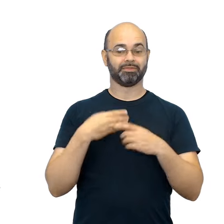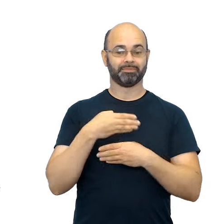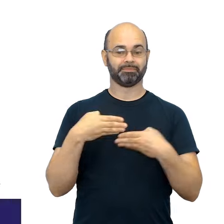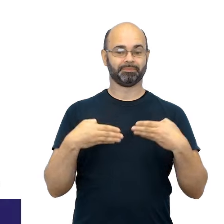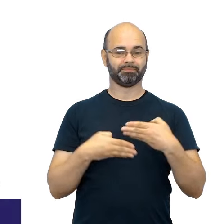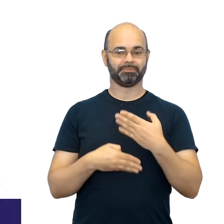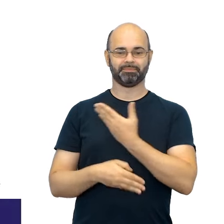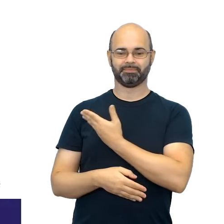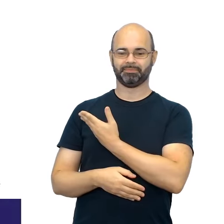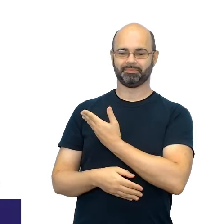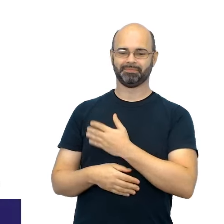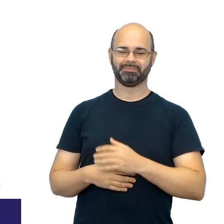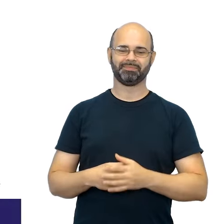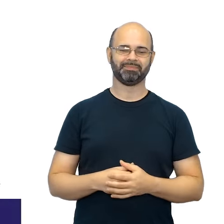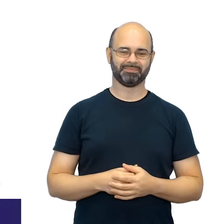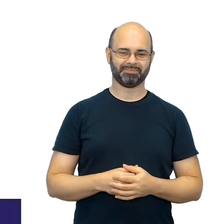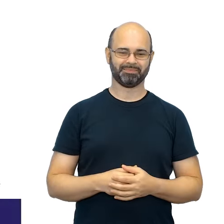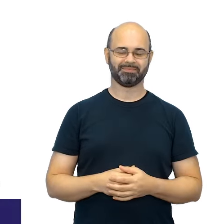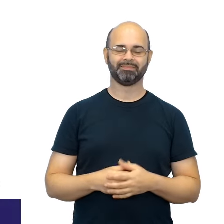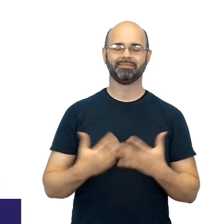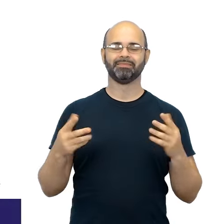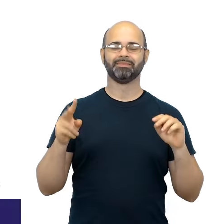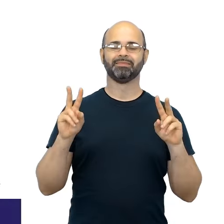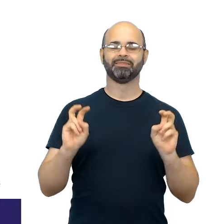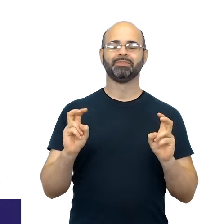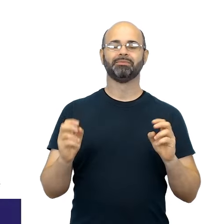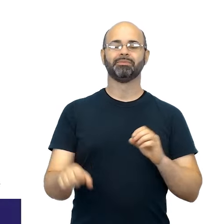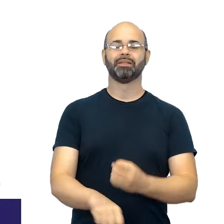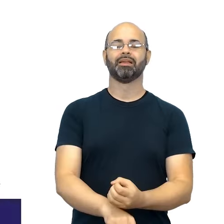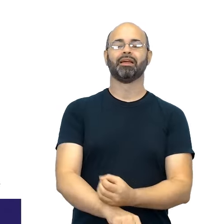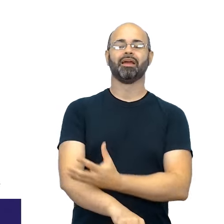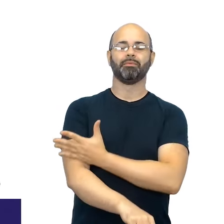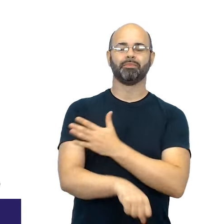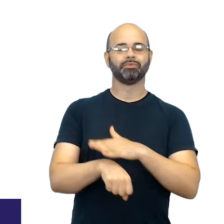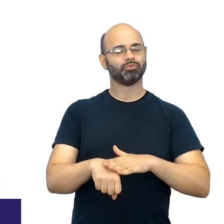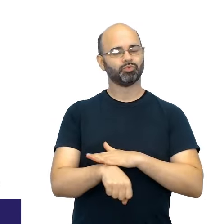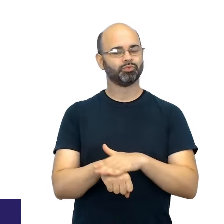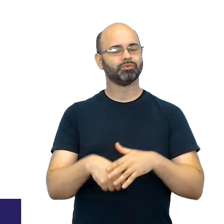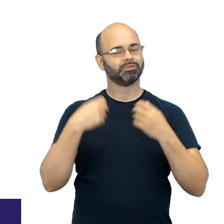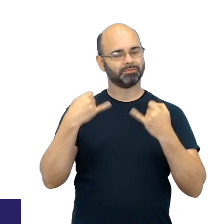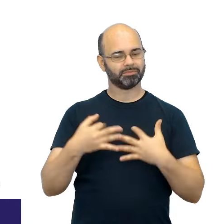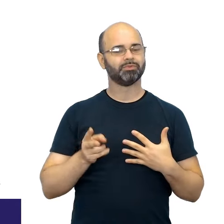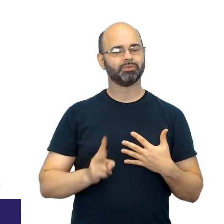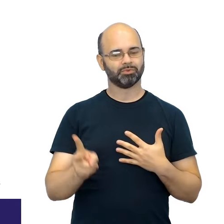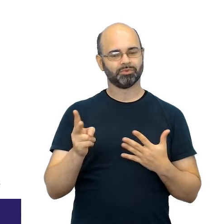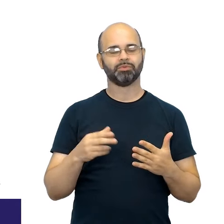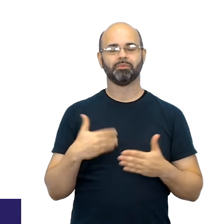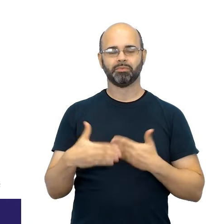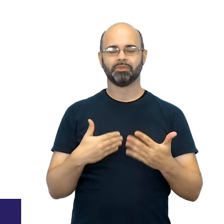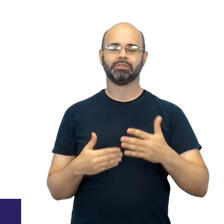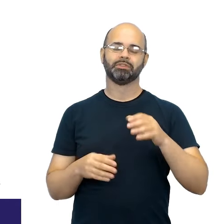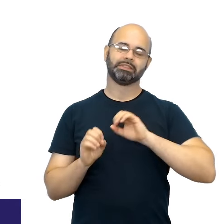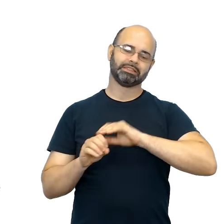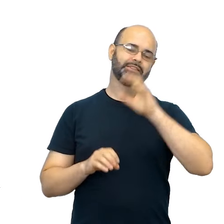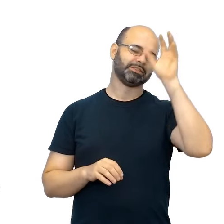para que a gente possa falar um pouquinho das emoções e dos processos de ensino e aprendizado. Já comentamos um